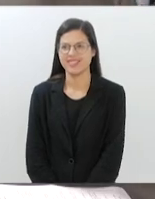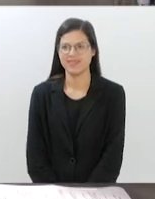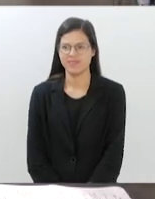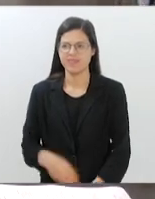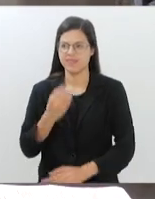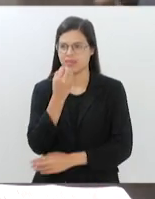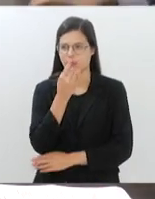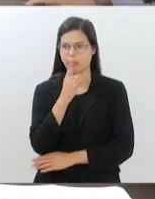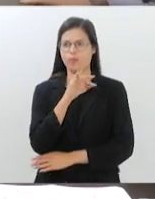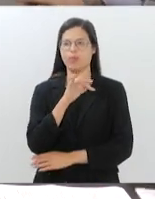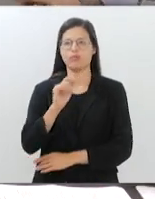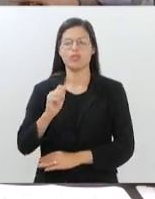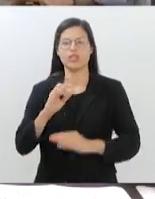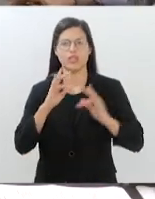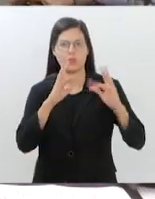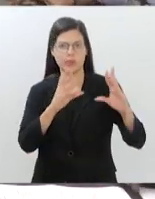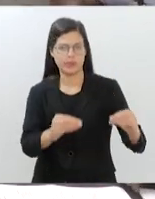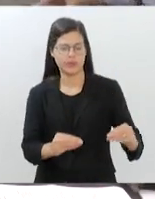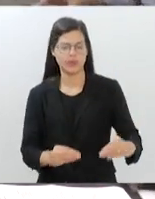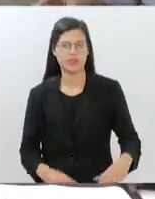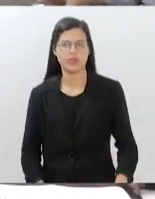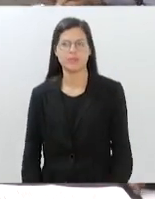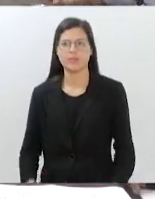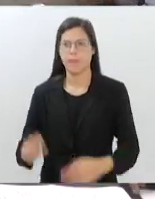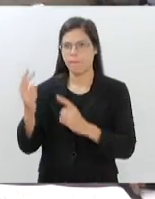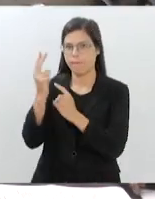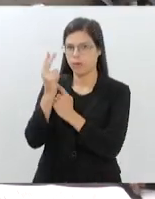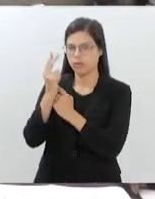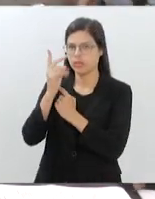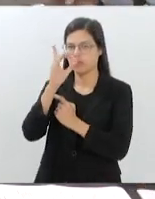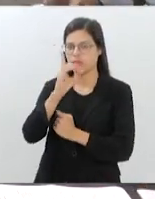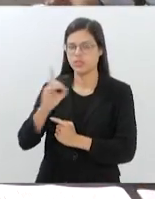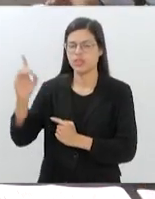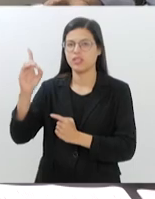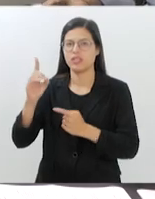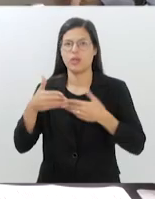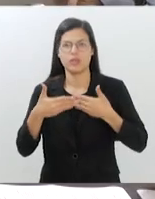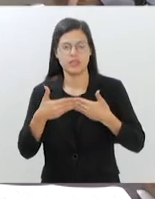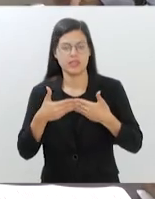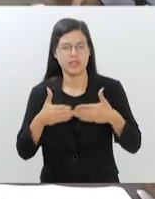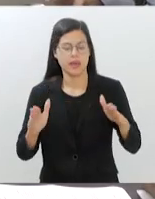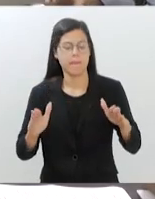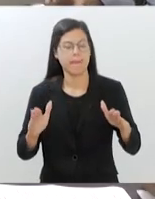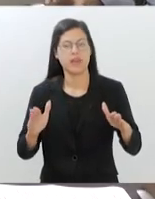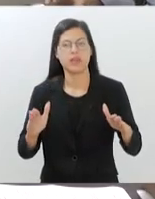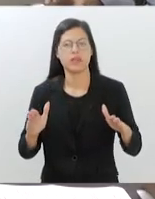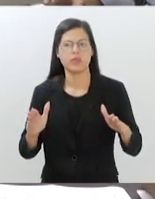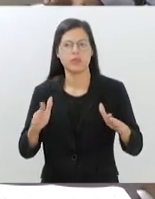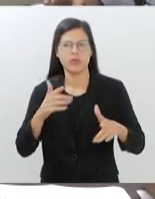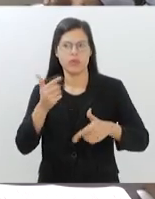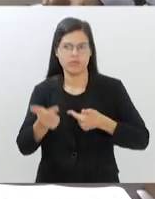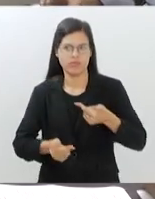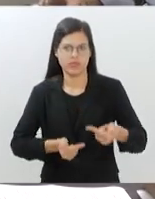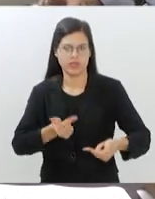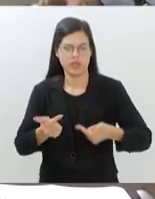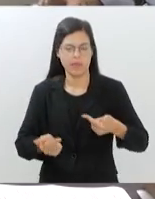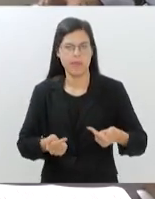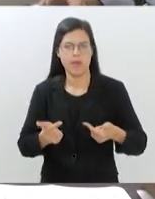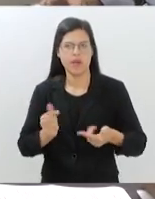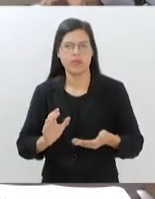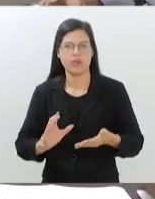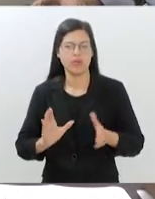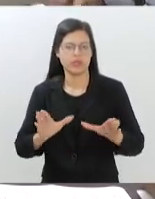Bom dia a todos sobre a proteção de Deus declaro aberto esse os trabalhos da nossa